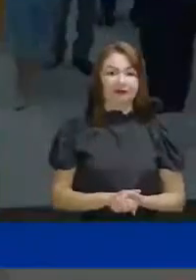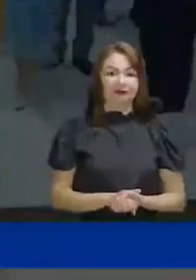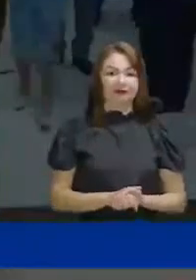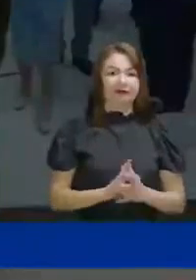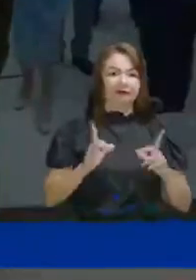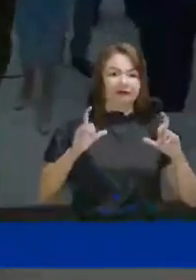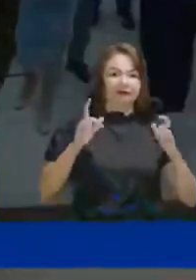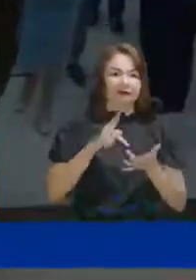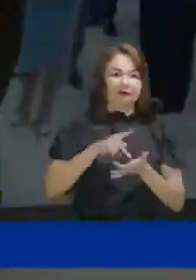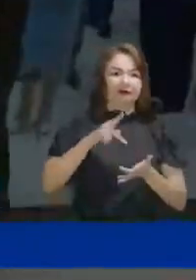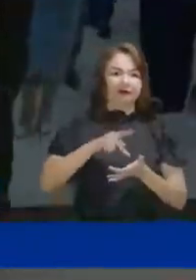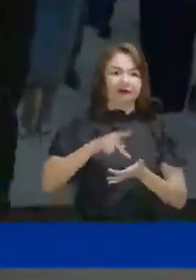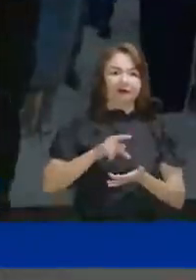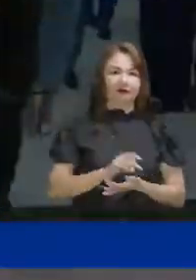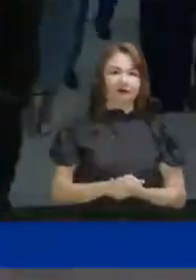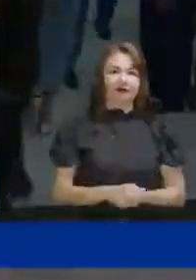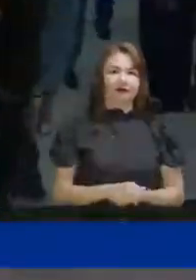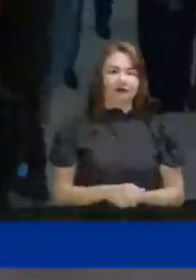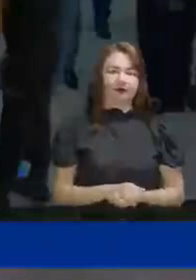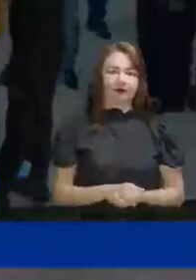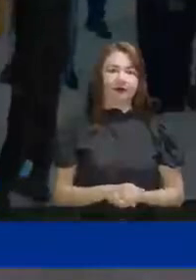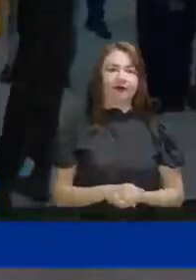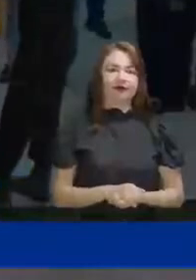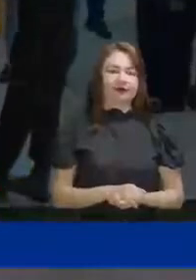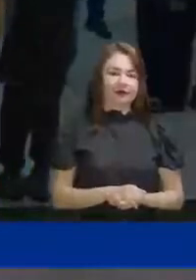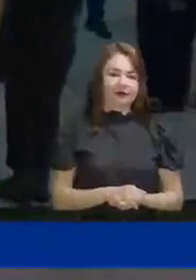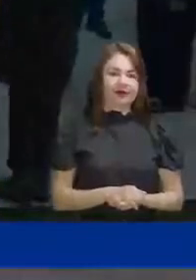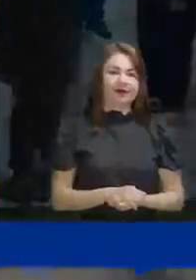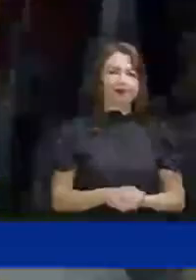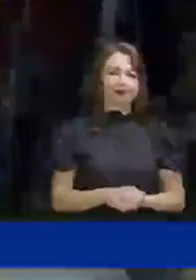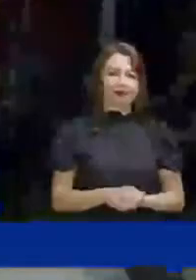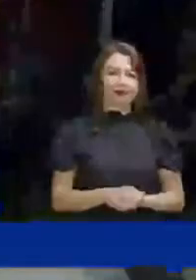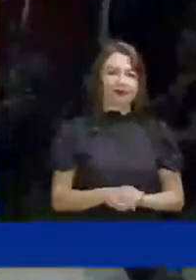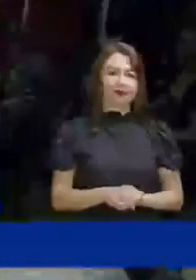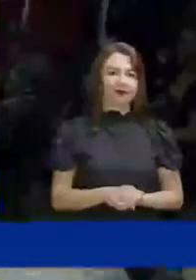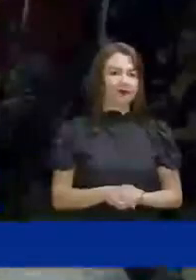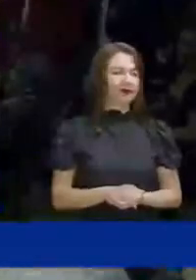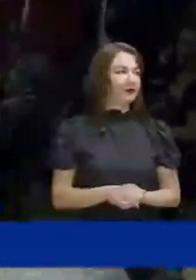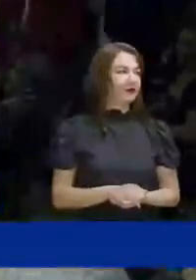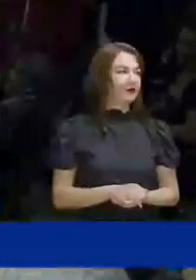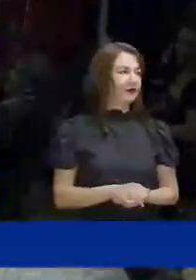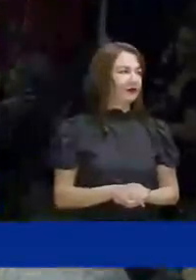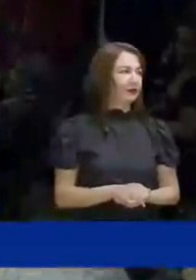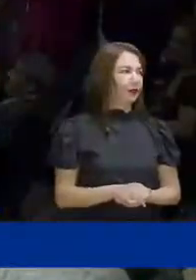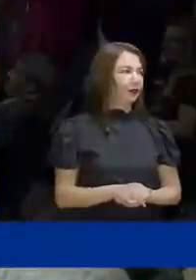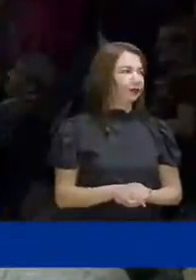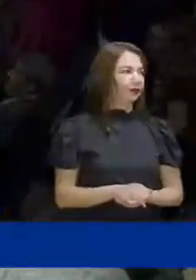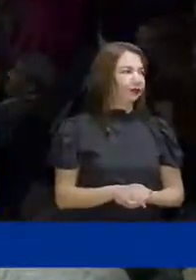oficial.